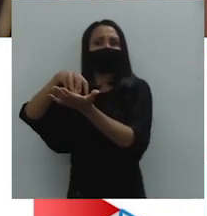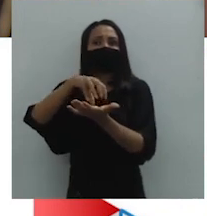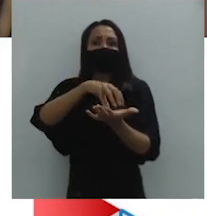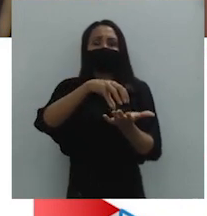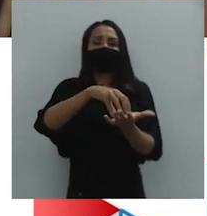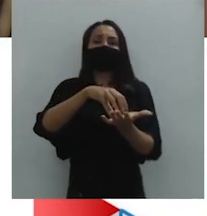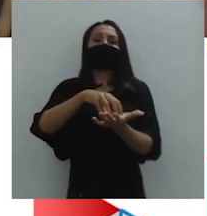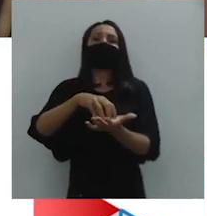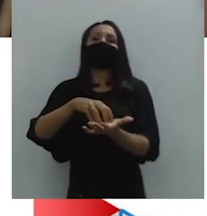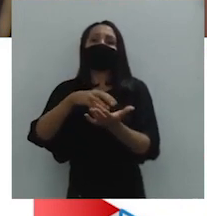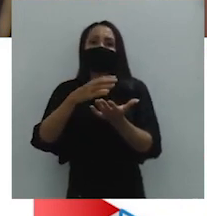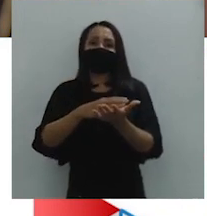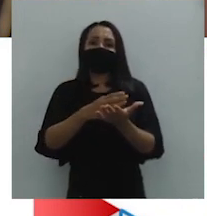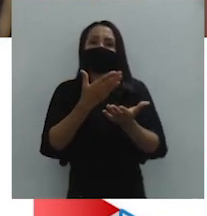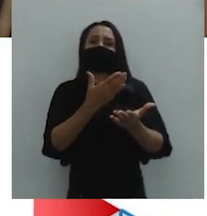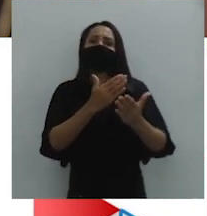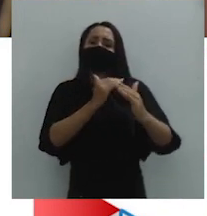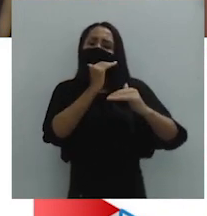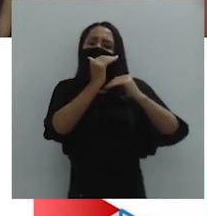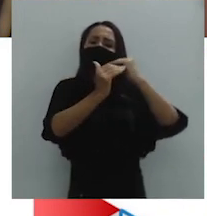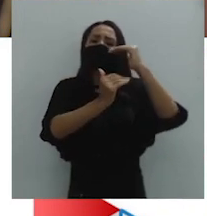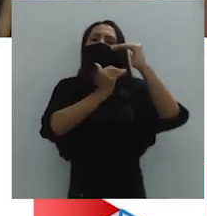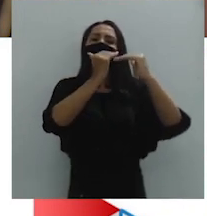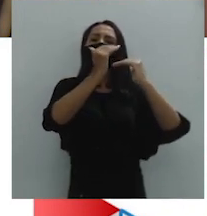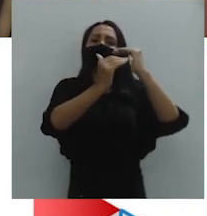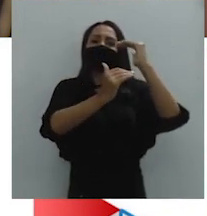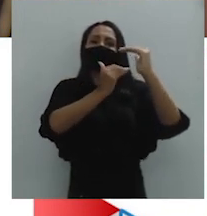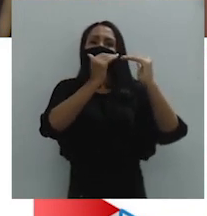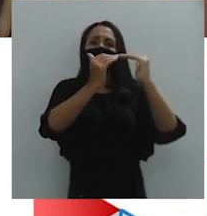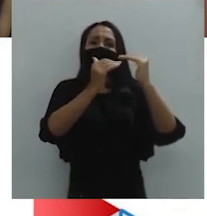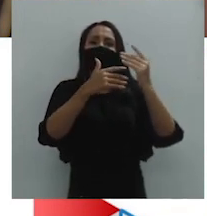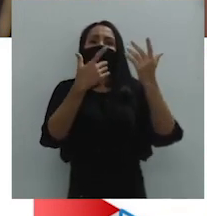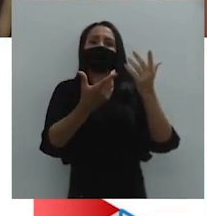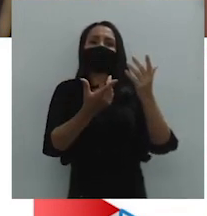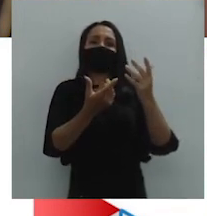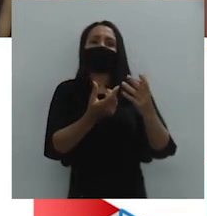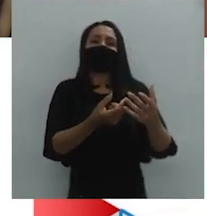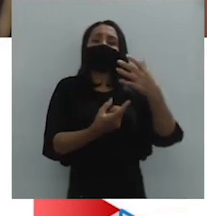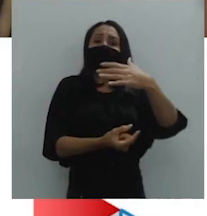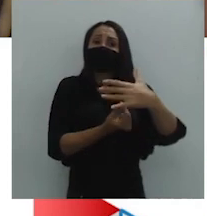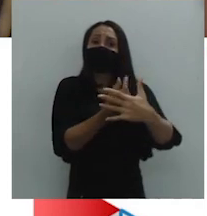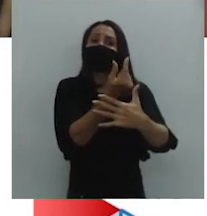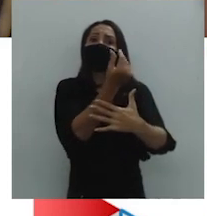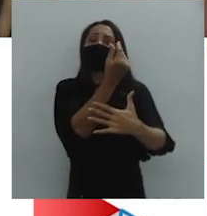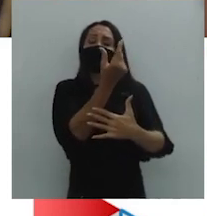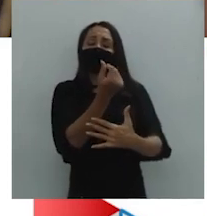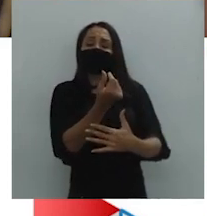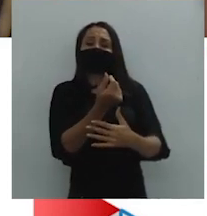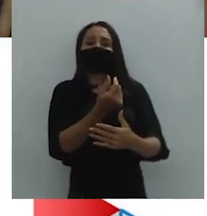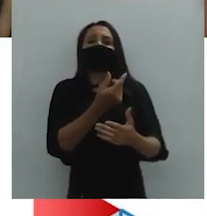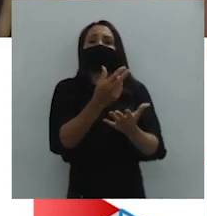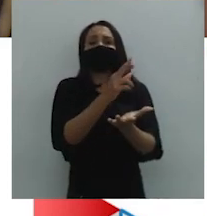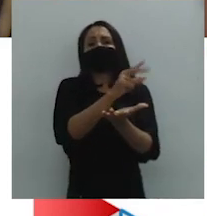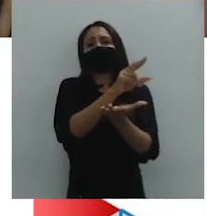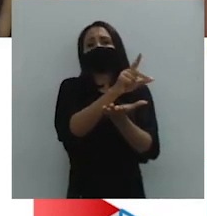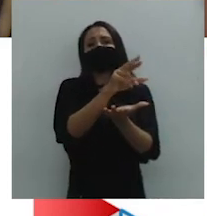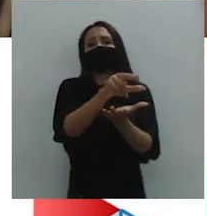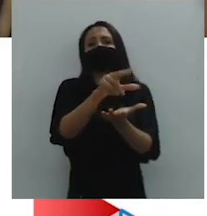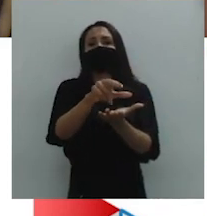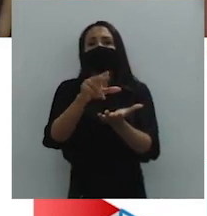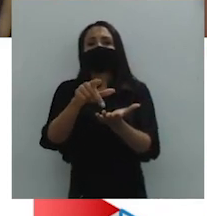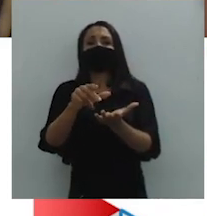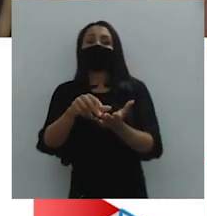seus ciclos de crescimento, seu nível médio de renda, sua distribuição, entre outros fatores, são